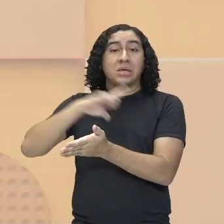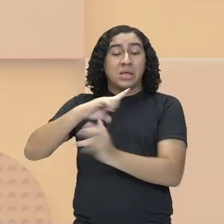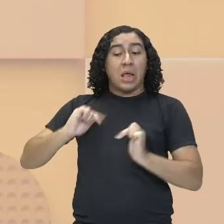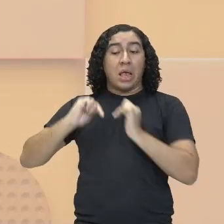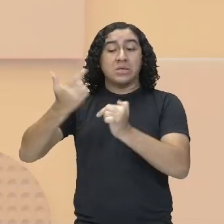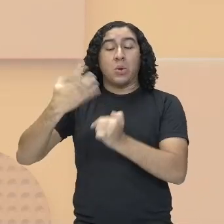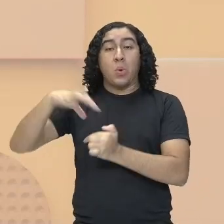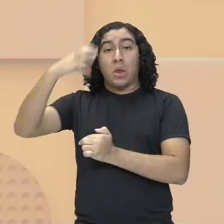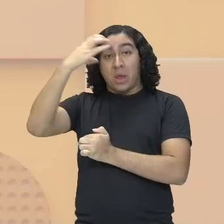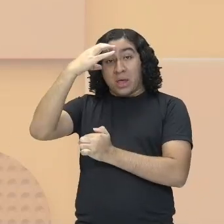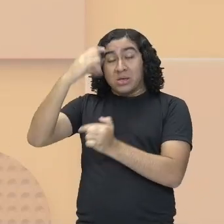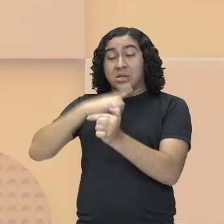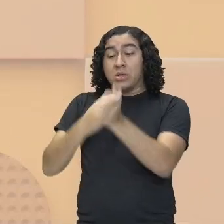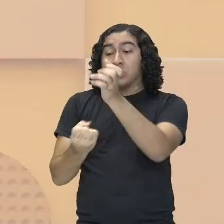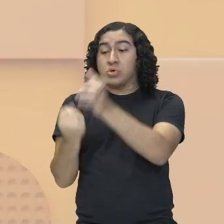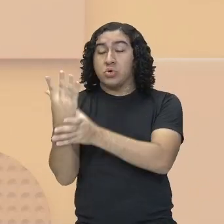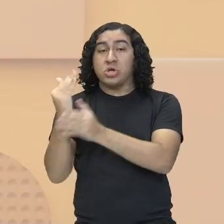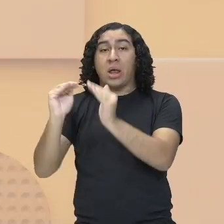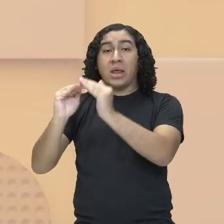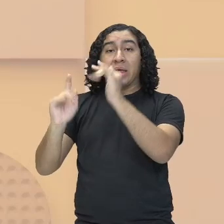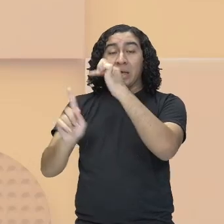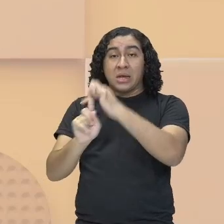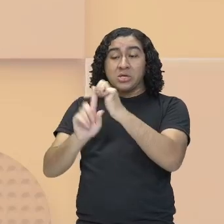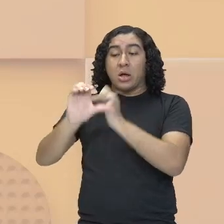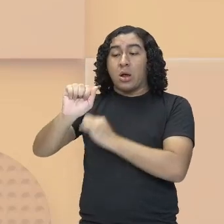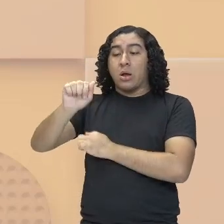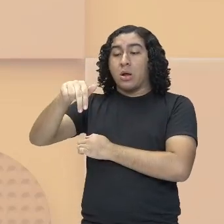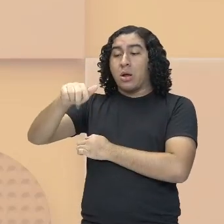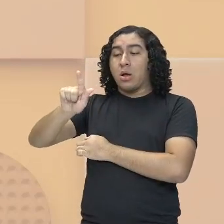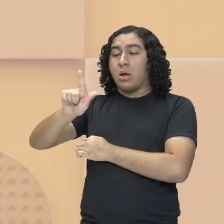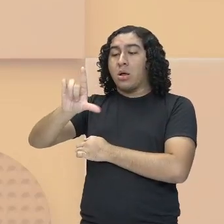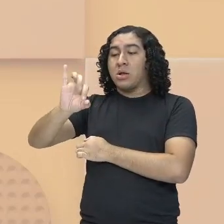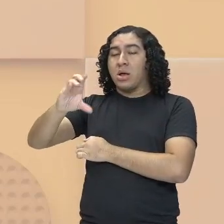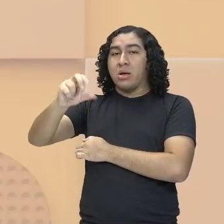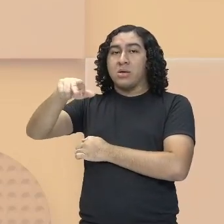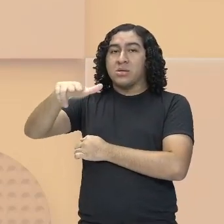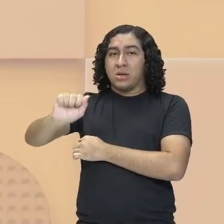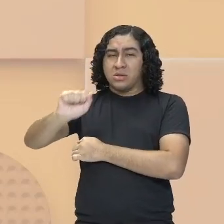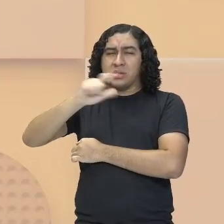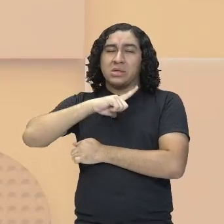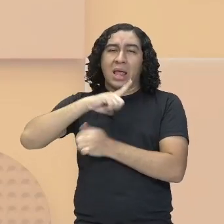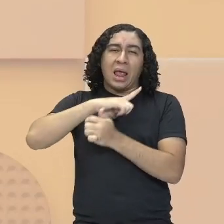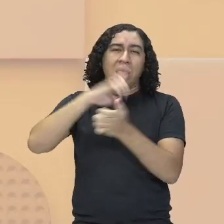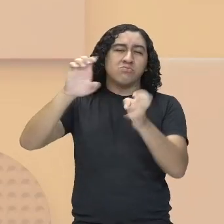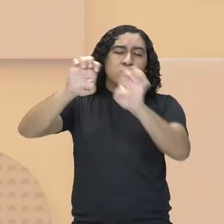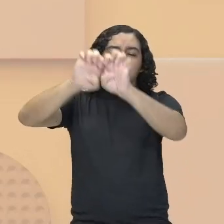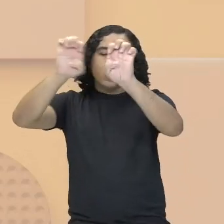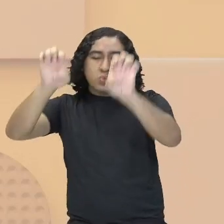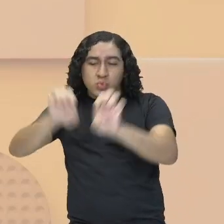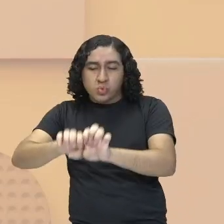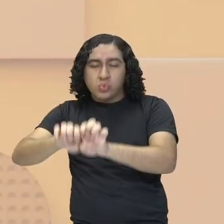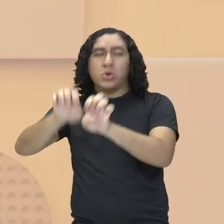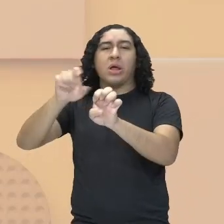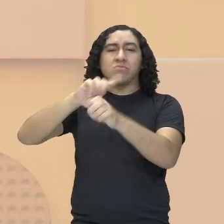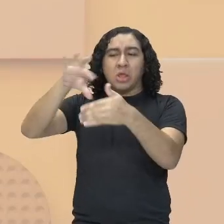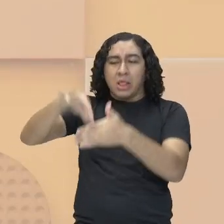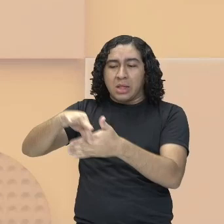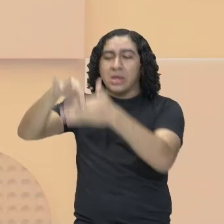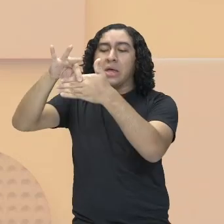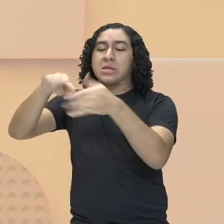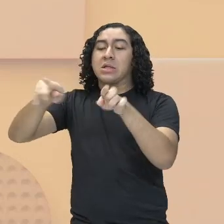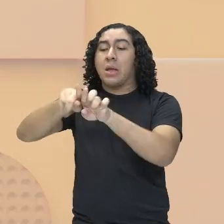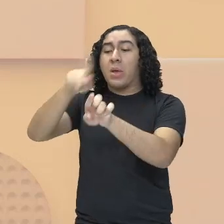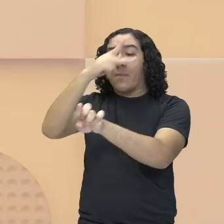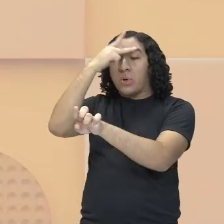ali a criação da Igreja Anglicana, que vai possuir ali moldes hierárquicos e adoração